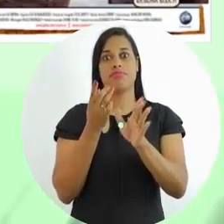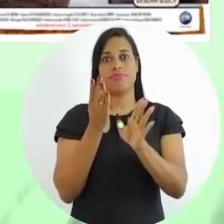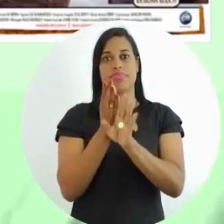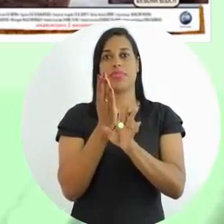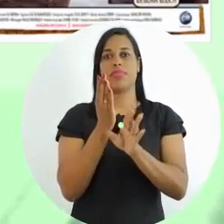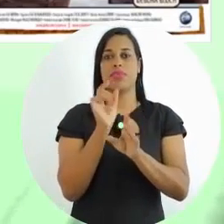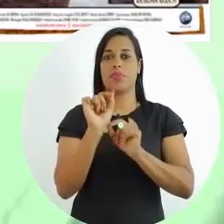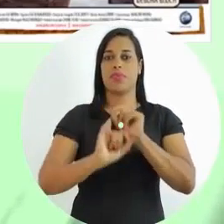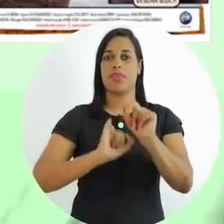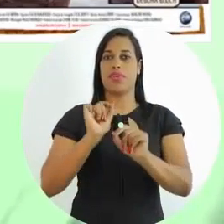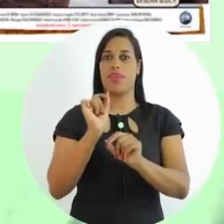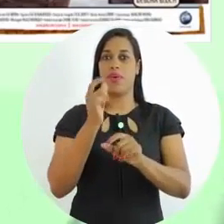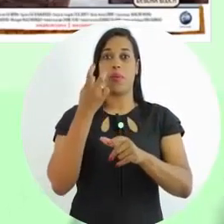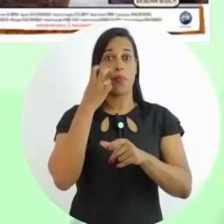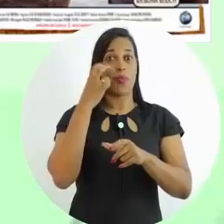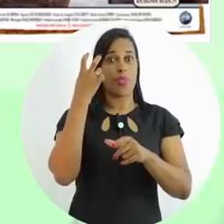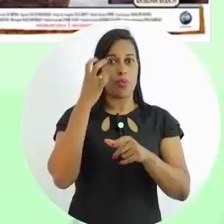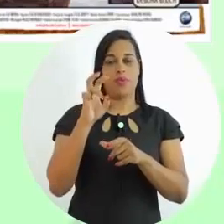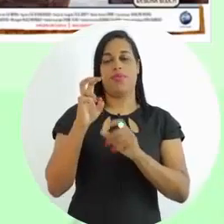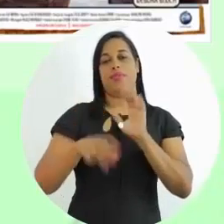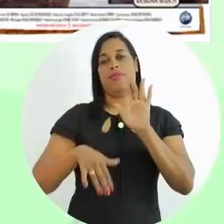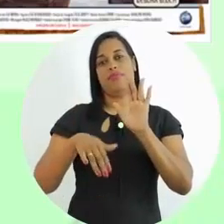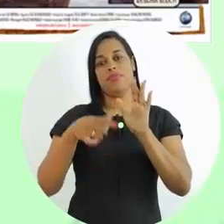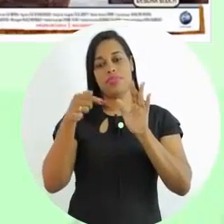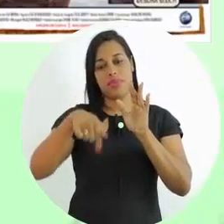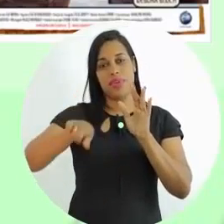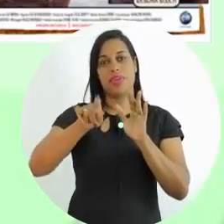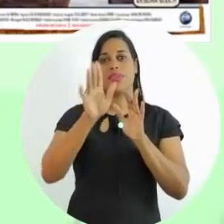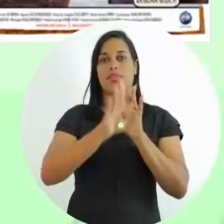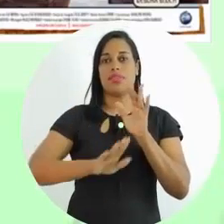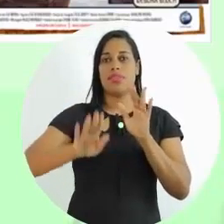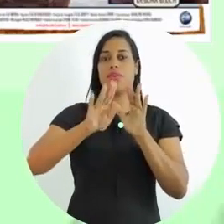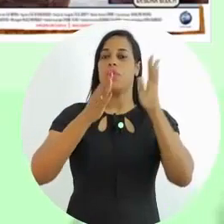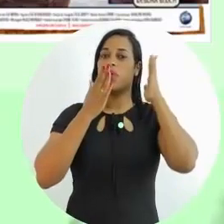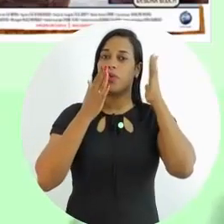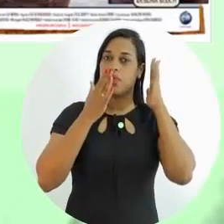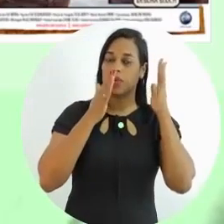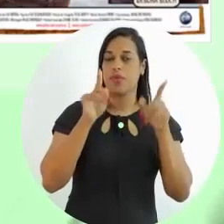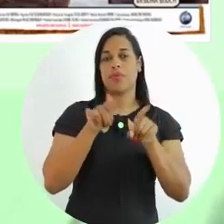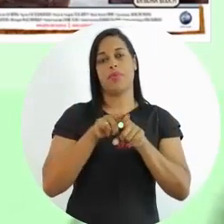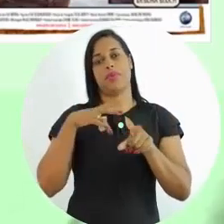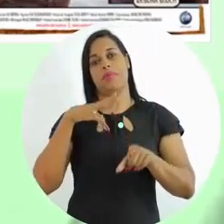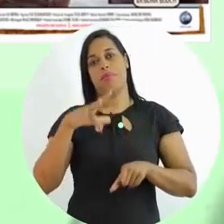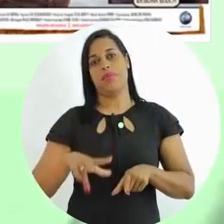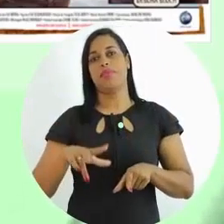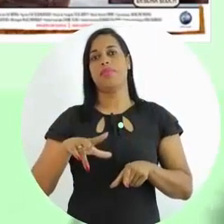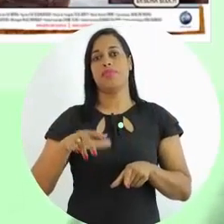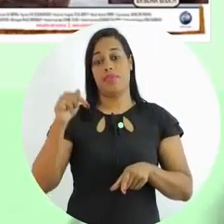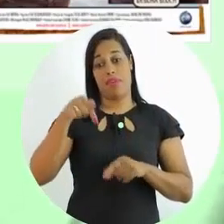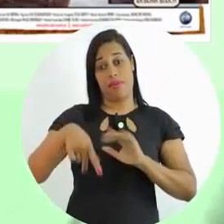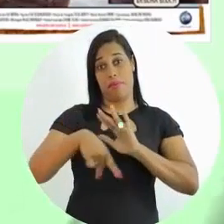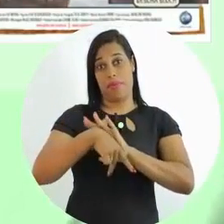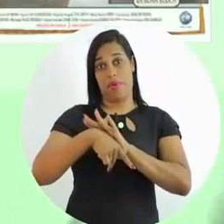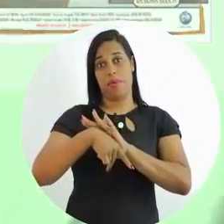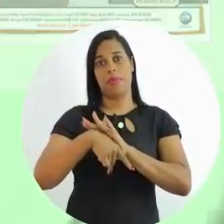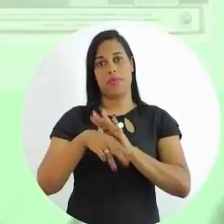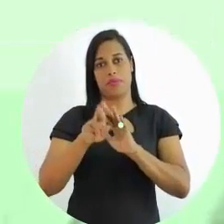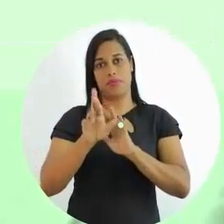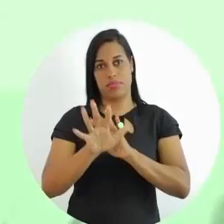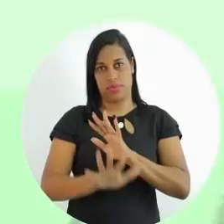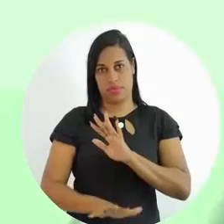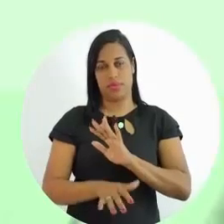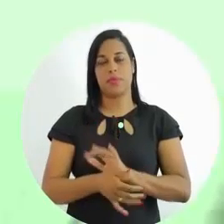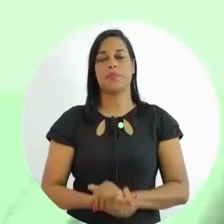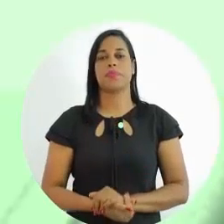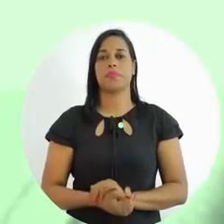entre os portugueses e toda a sua cultura civilizada e a cultura indígena aqui no território brasileiro.